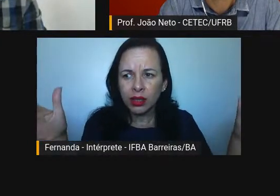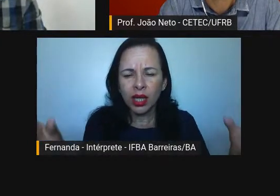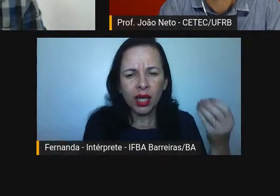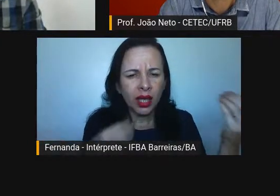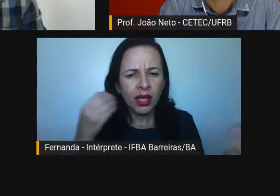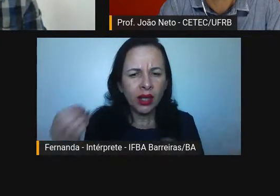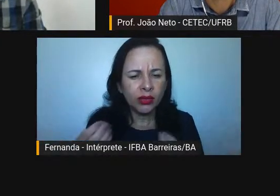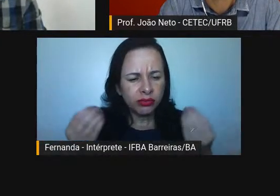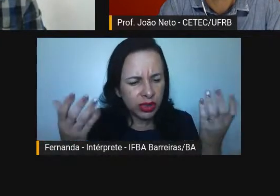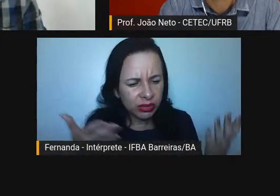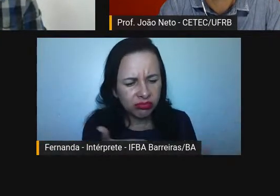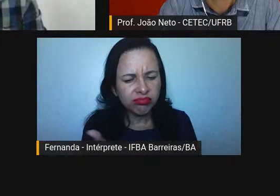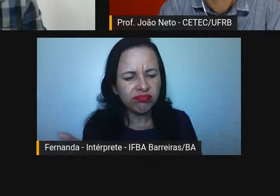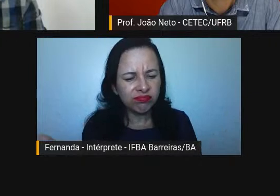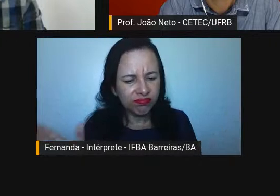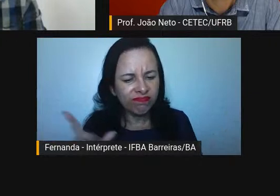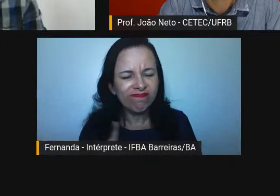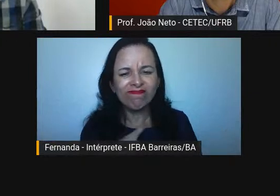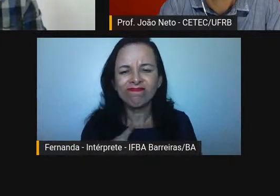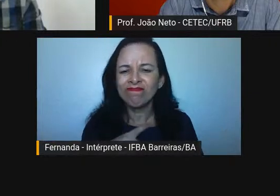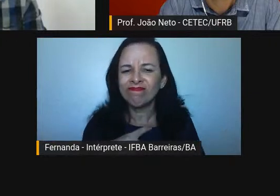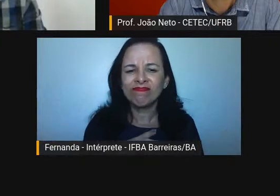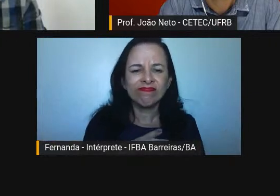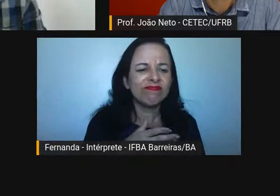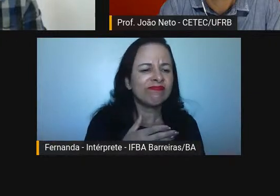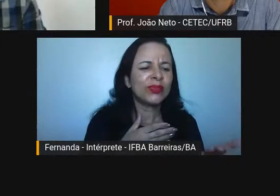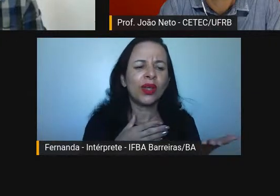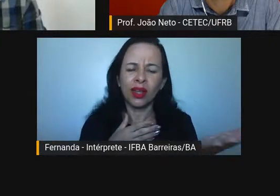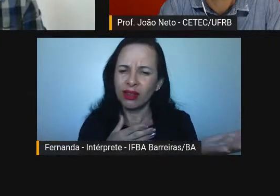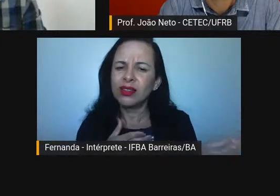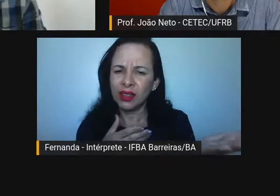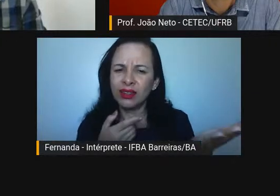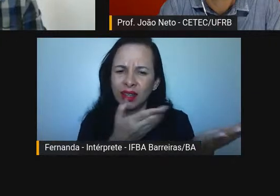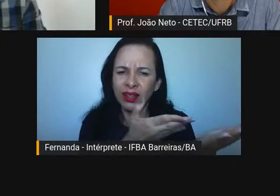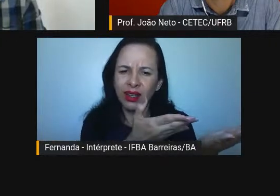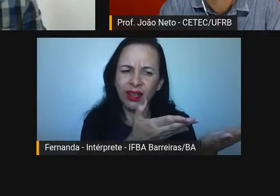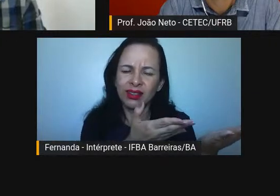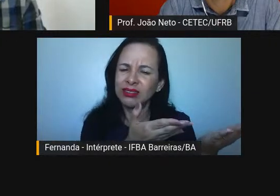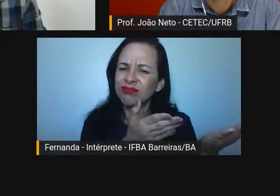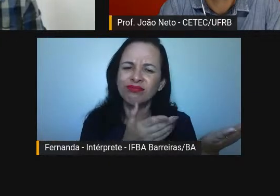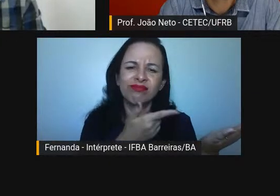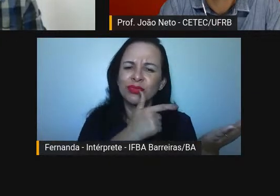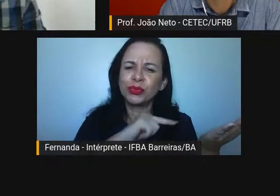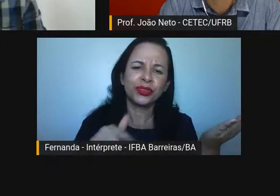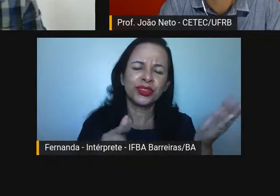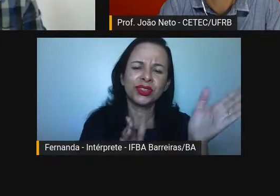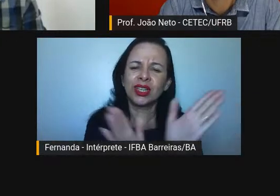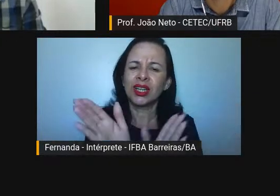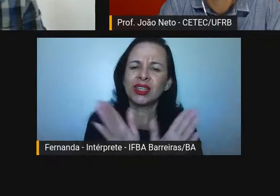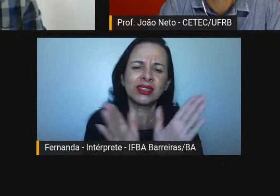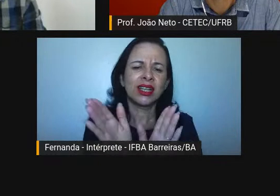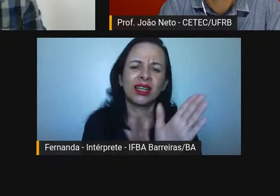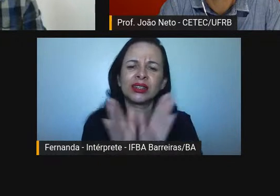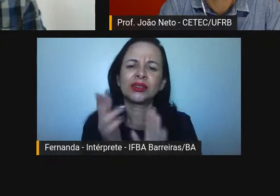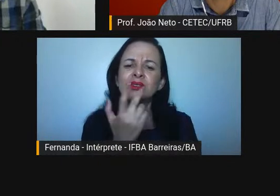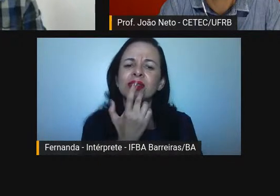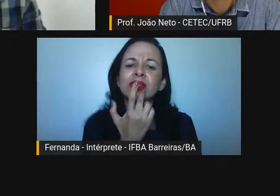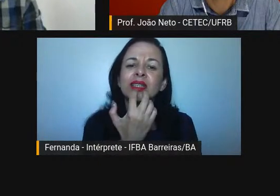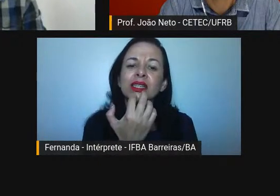acesso eu não tinha como dar acesso a ele essas sensações e pudessem